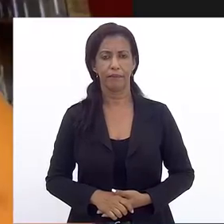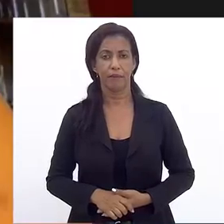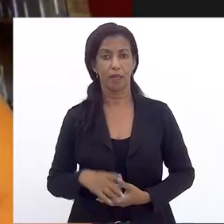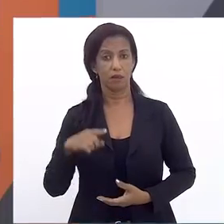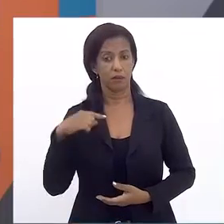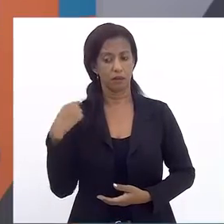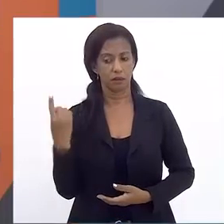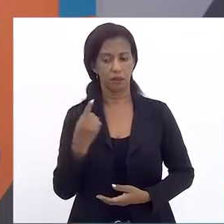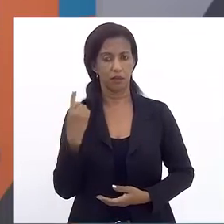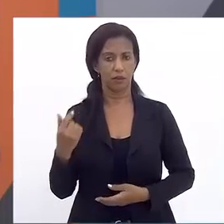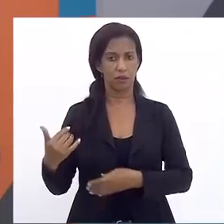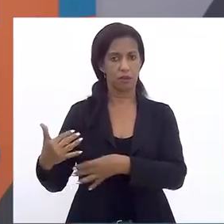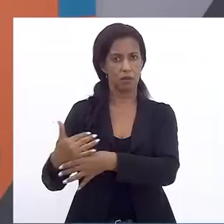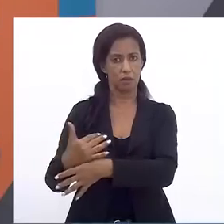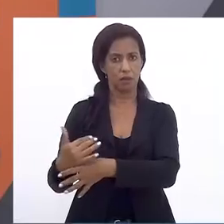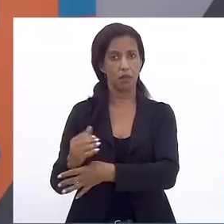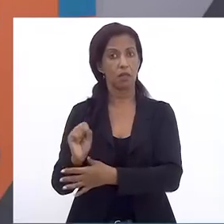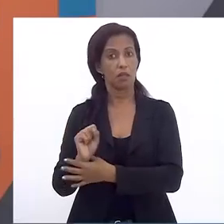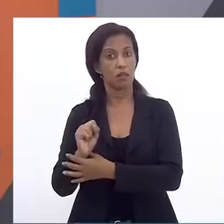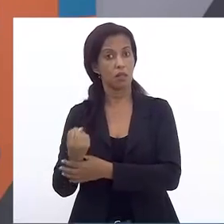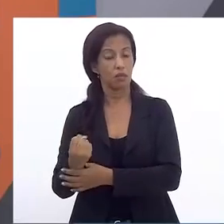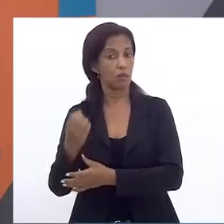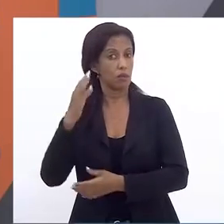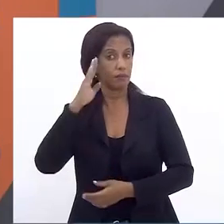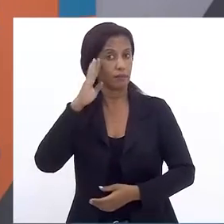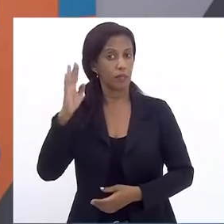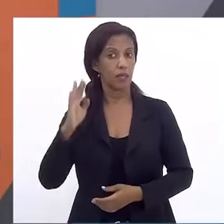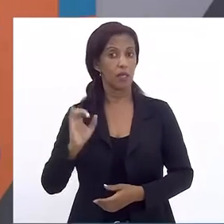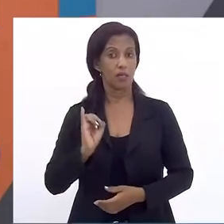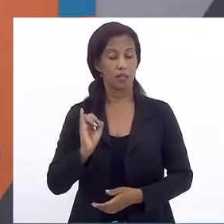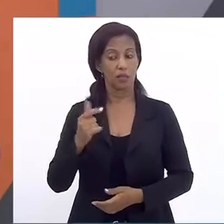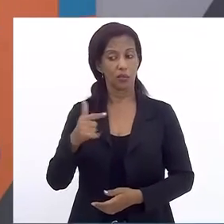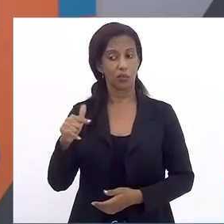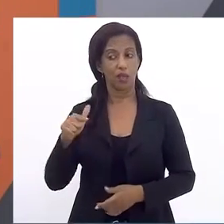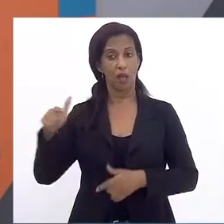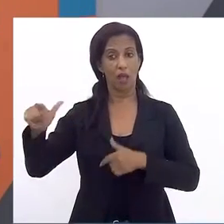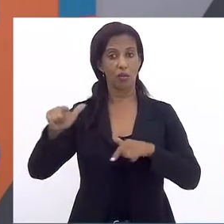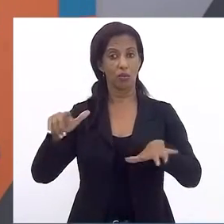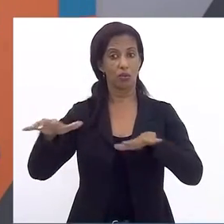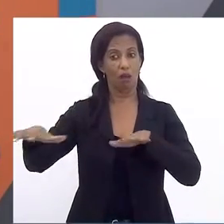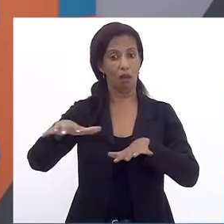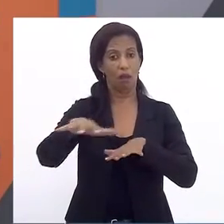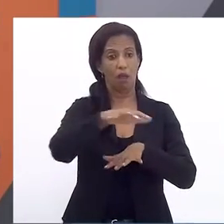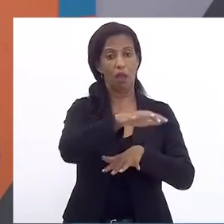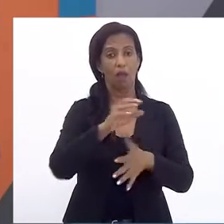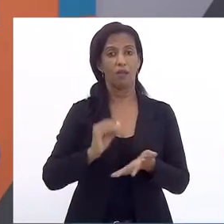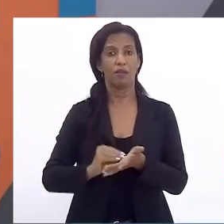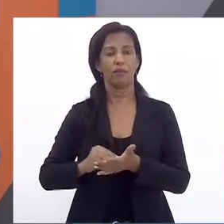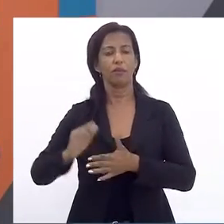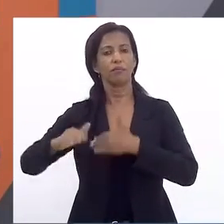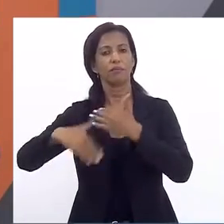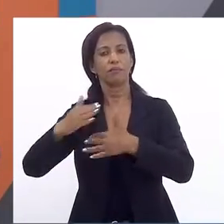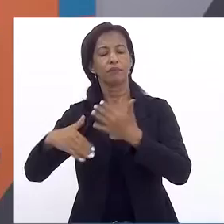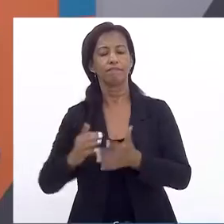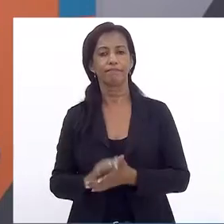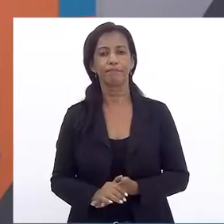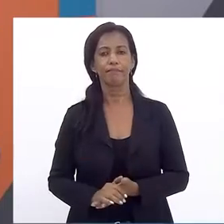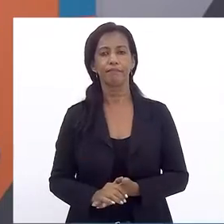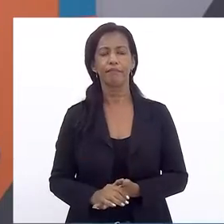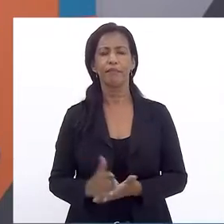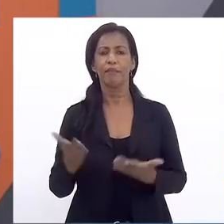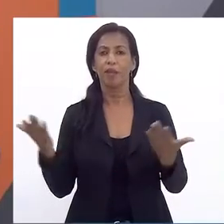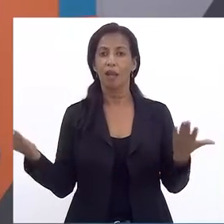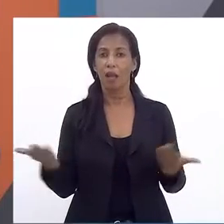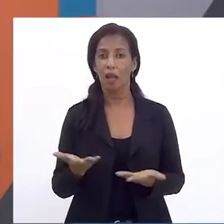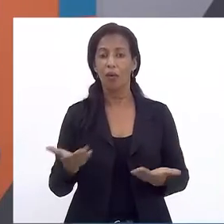região. É, a segurança é fundamental. Sem ela, as outras áreas, né, elas não conseguem nem se desenvolver. Mas, deputada, tratando agora, já